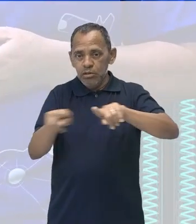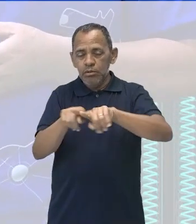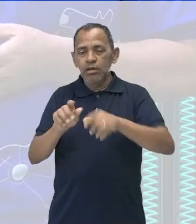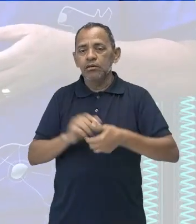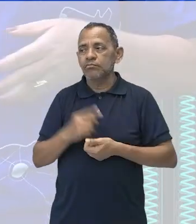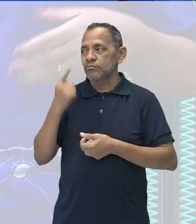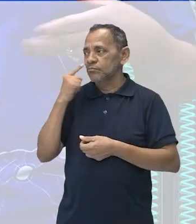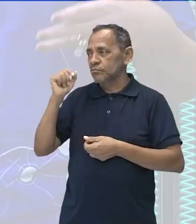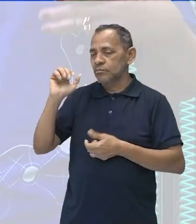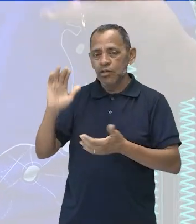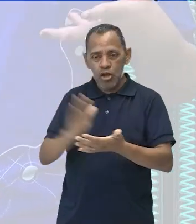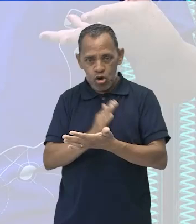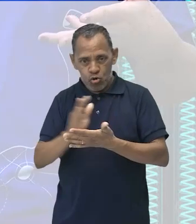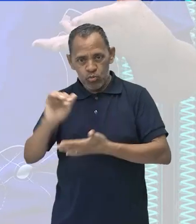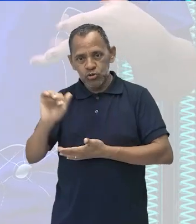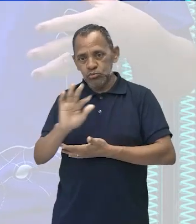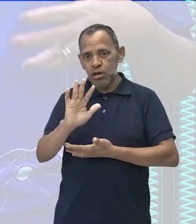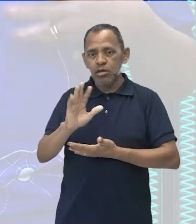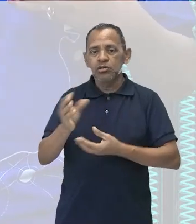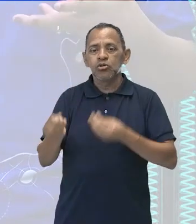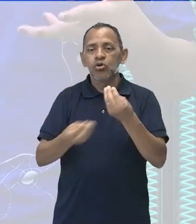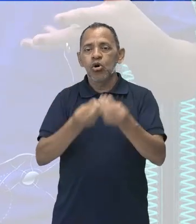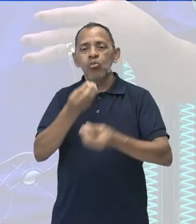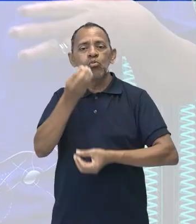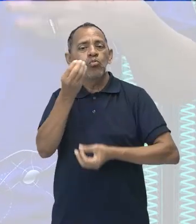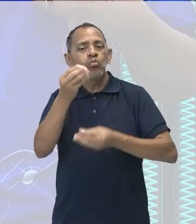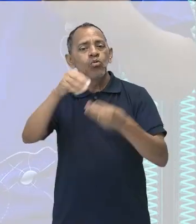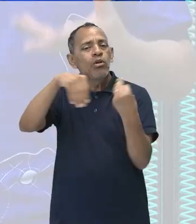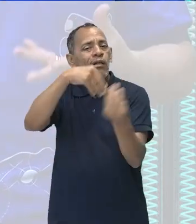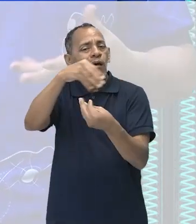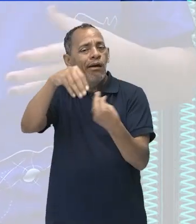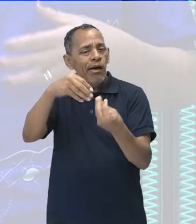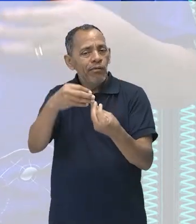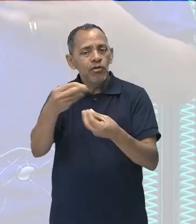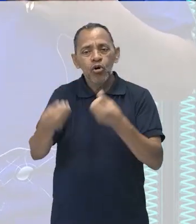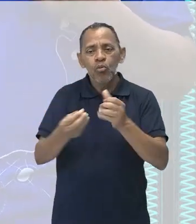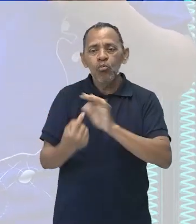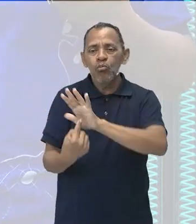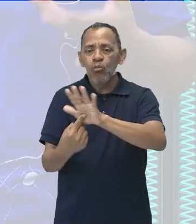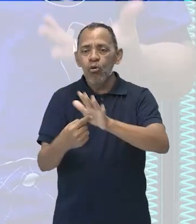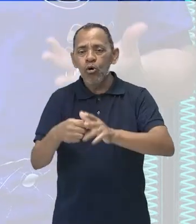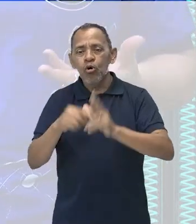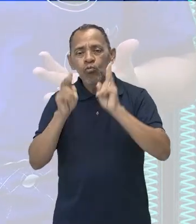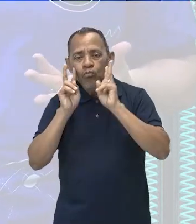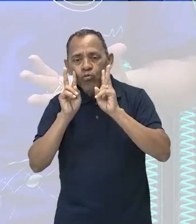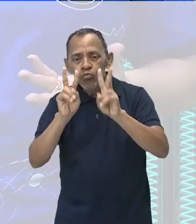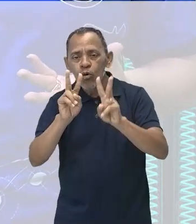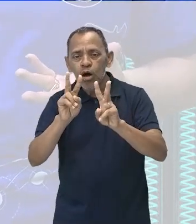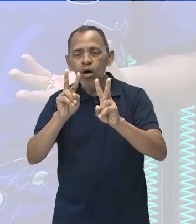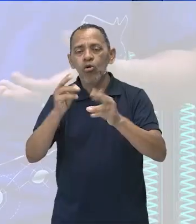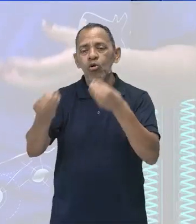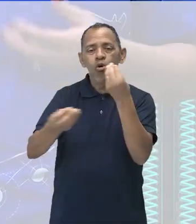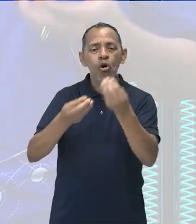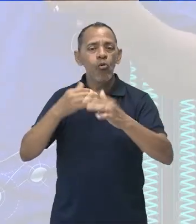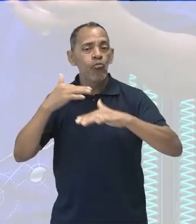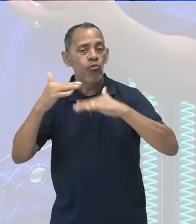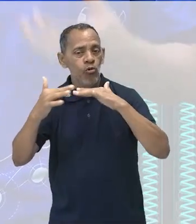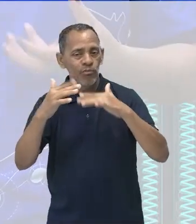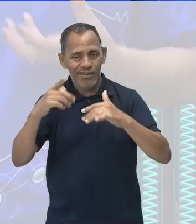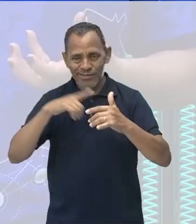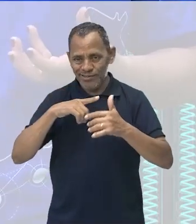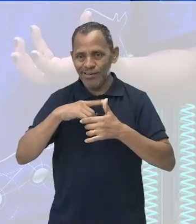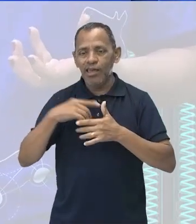imagens, como é leve, como traz um novo visual, uma nova forma de se movimentar,